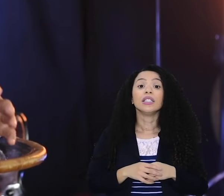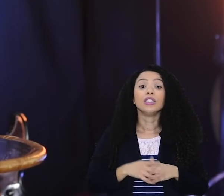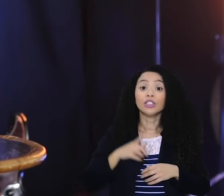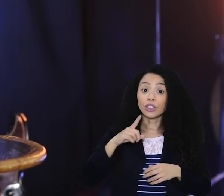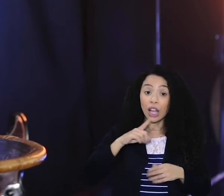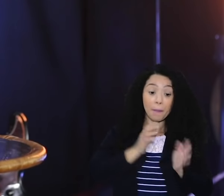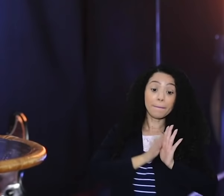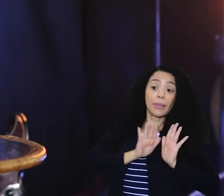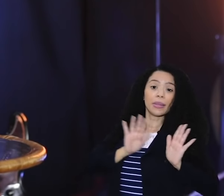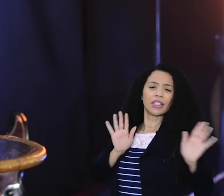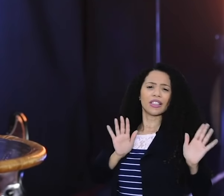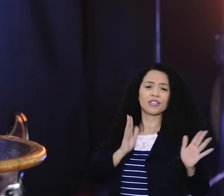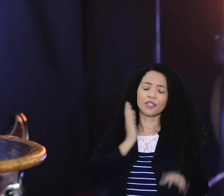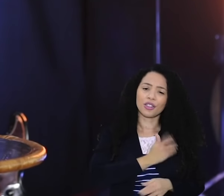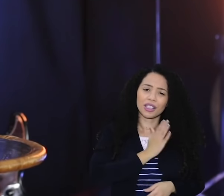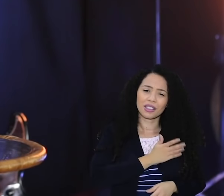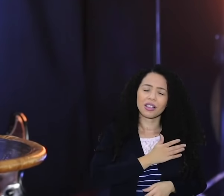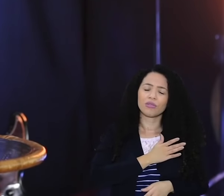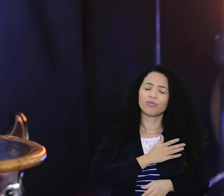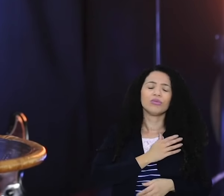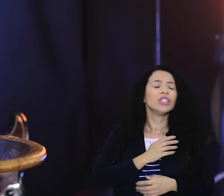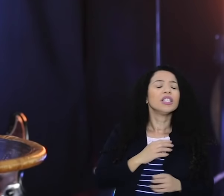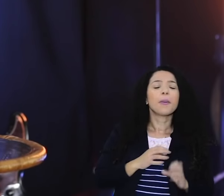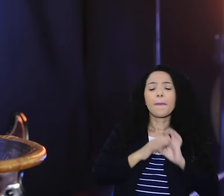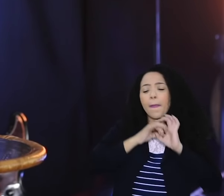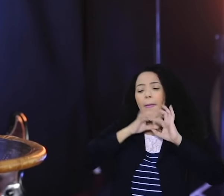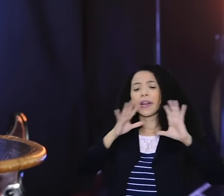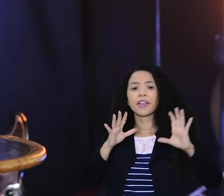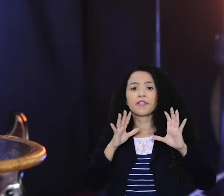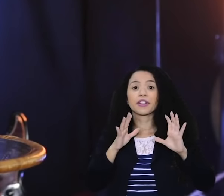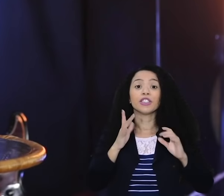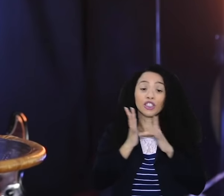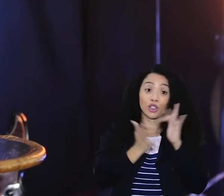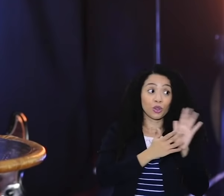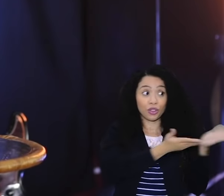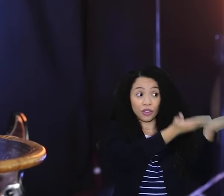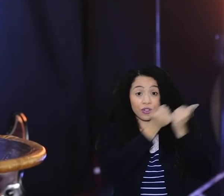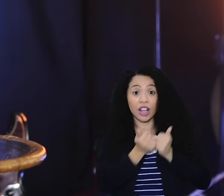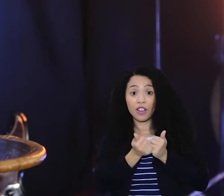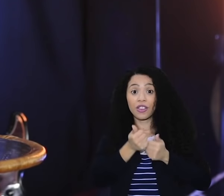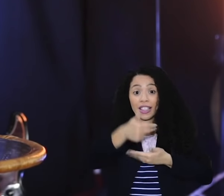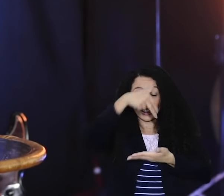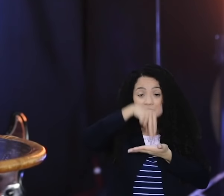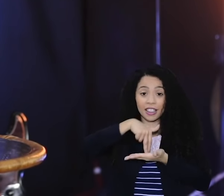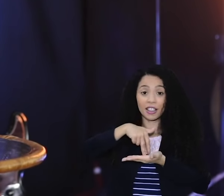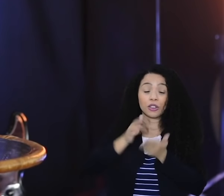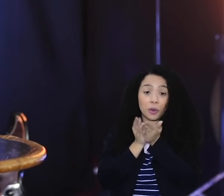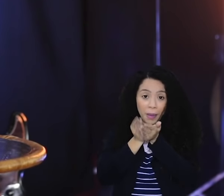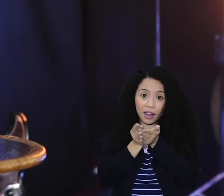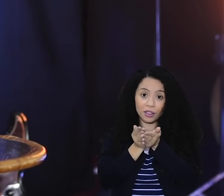receberam, eles abriram o coração de bom grado. Jesus entrou naquele barco e eles não tiveram mais